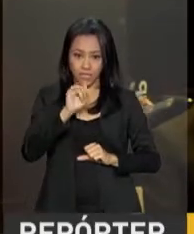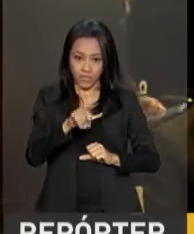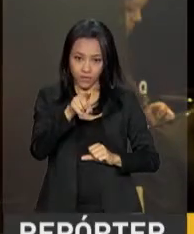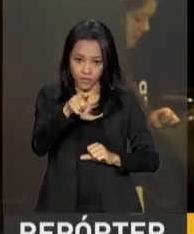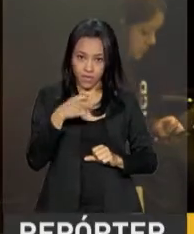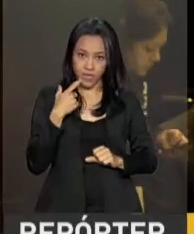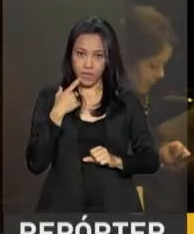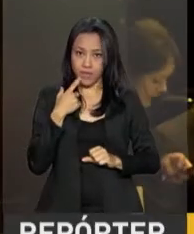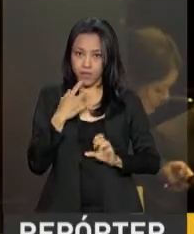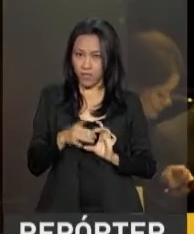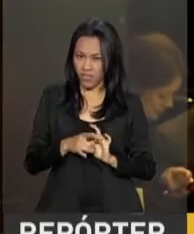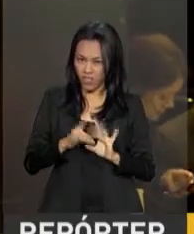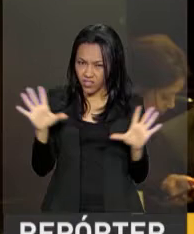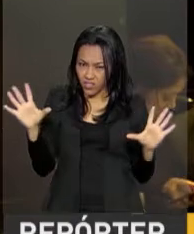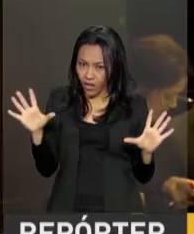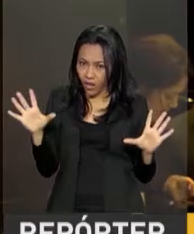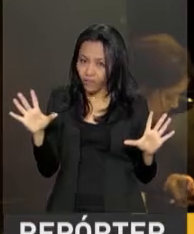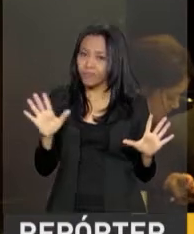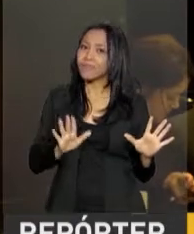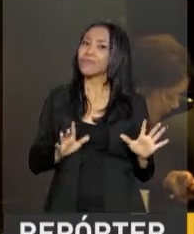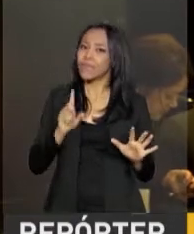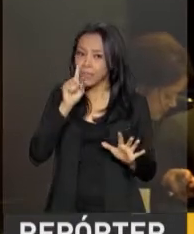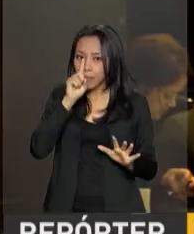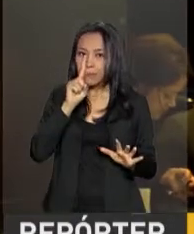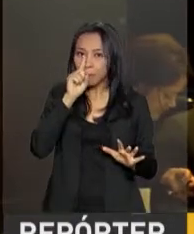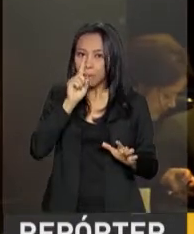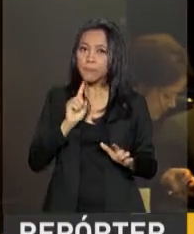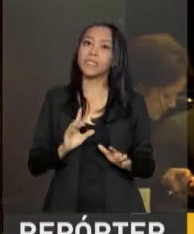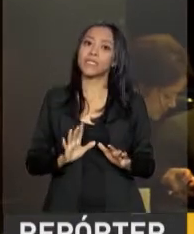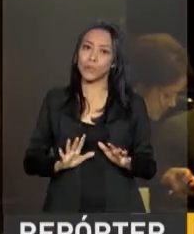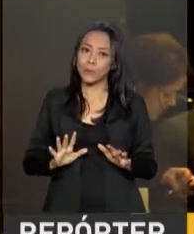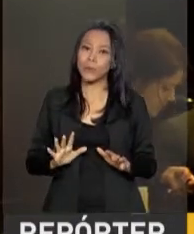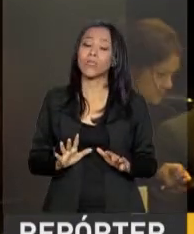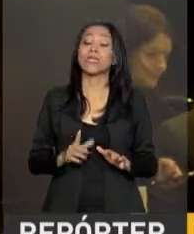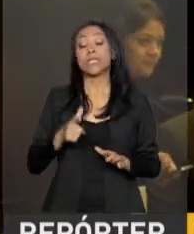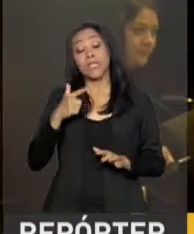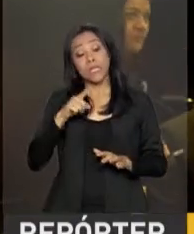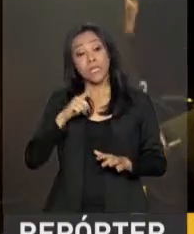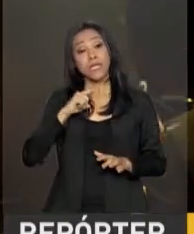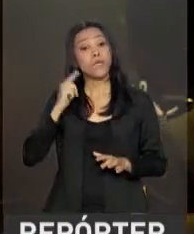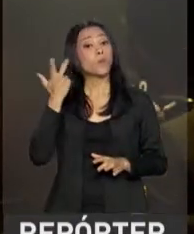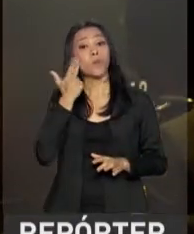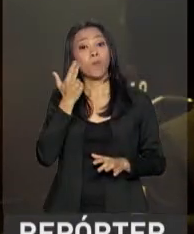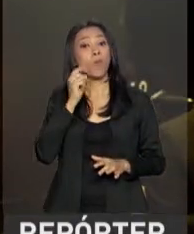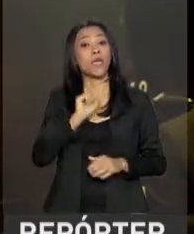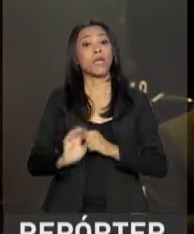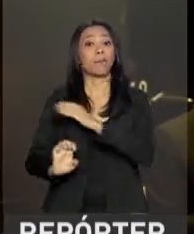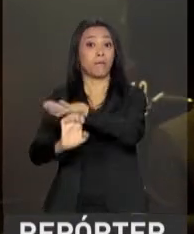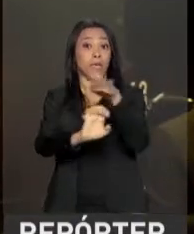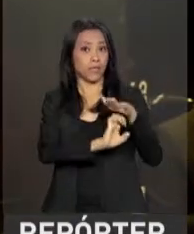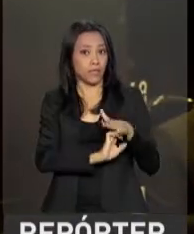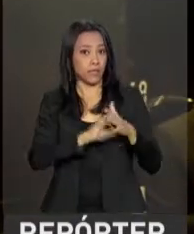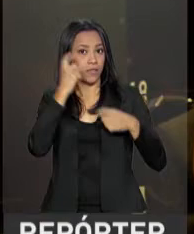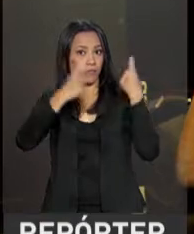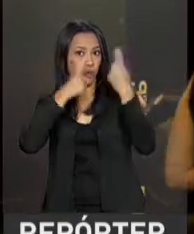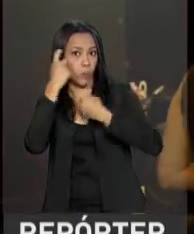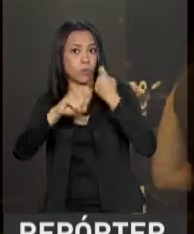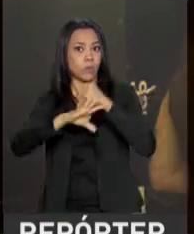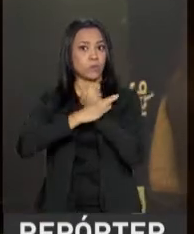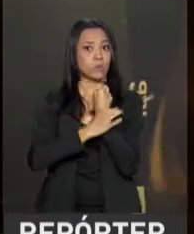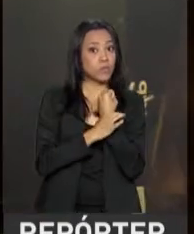guarda você vai ter problema o que nós vemos hoje empresas normalmente que se preocupam com segurança